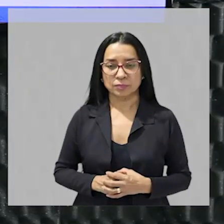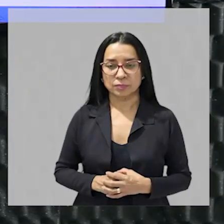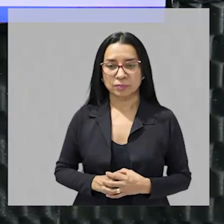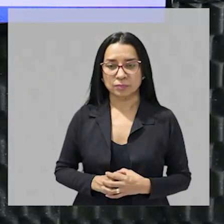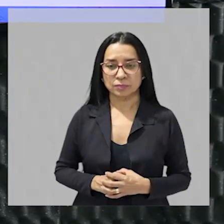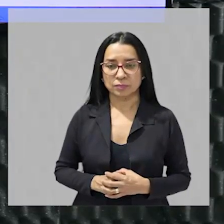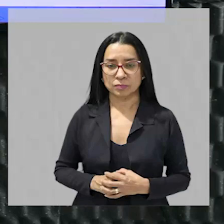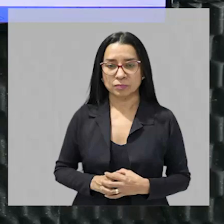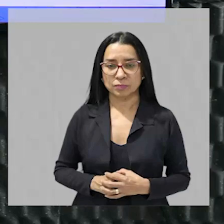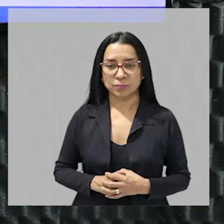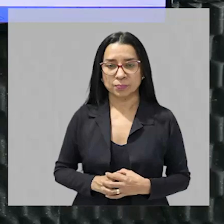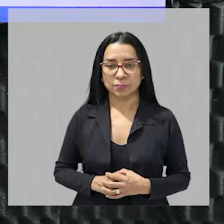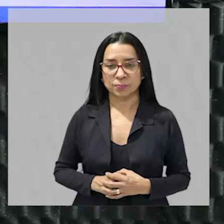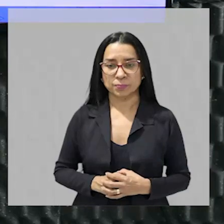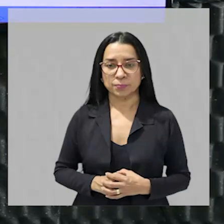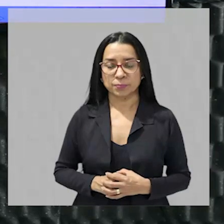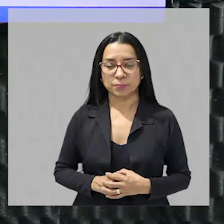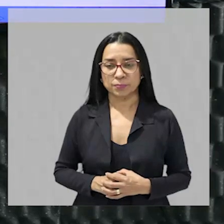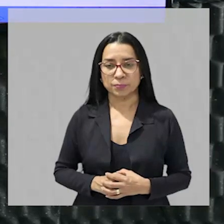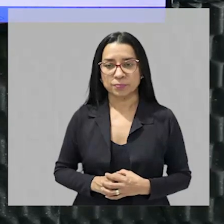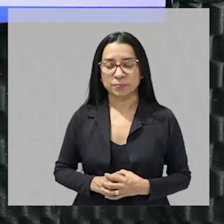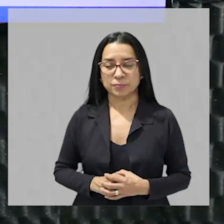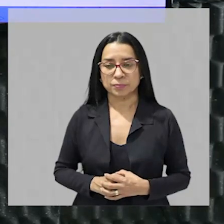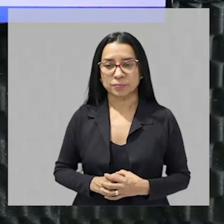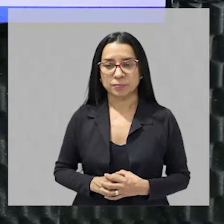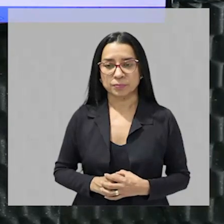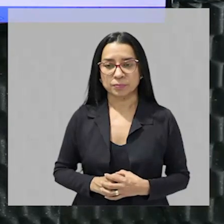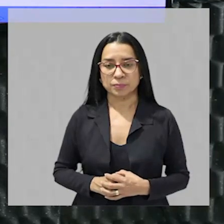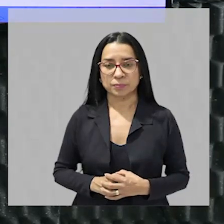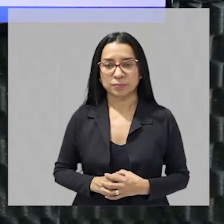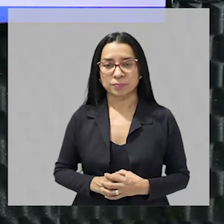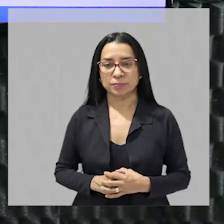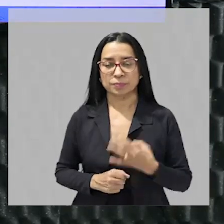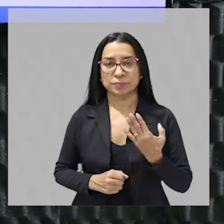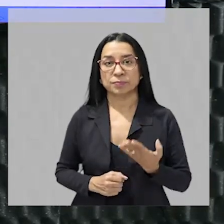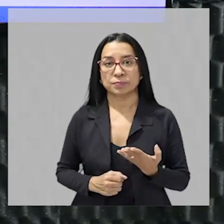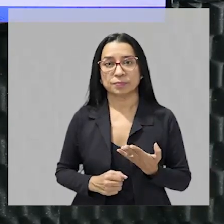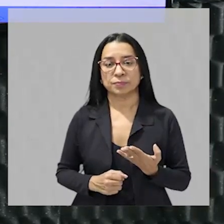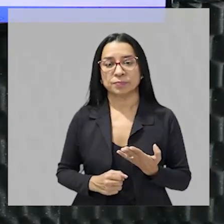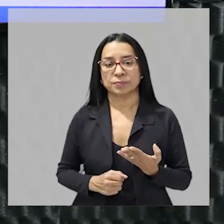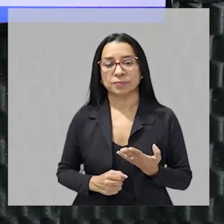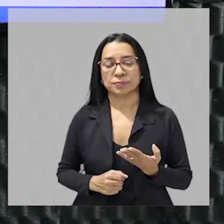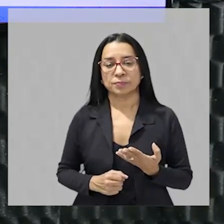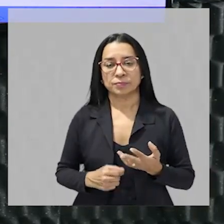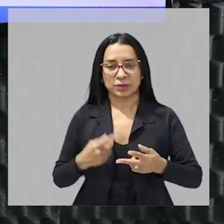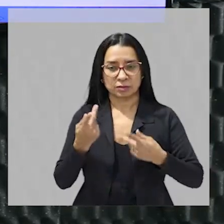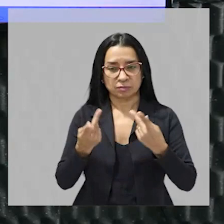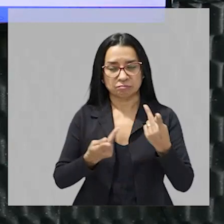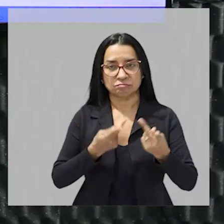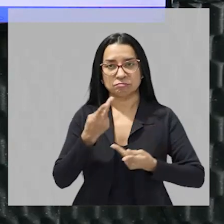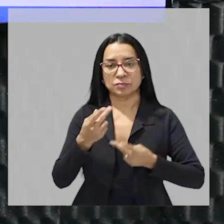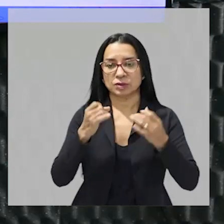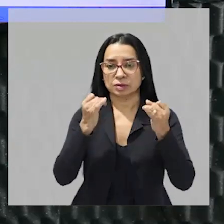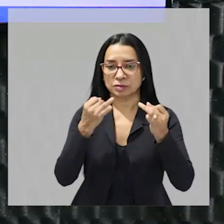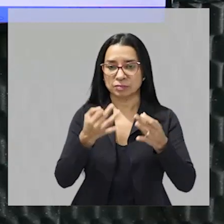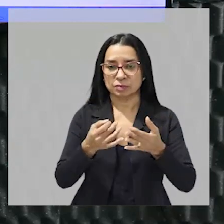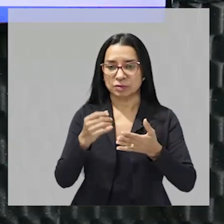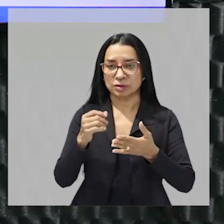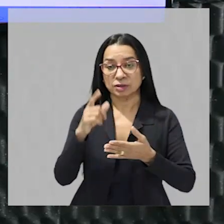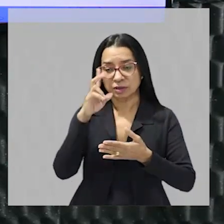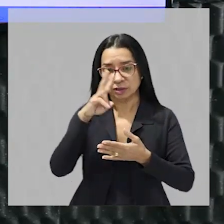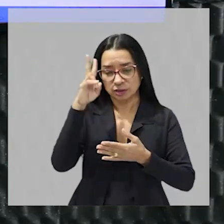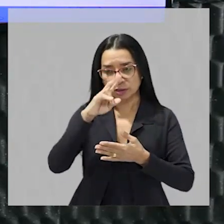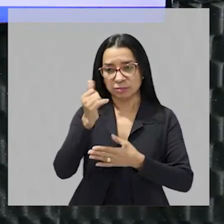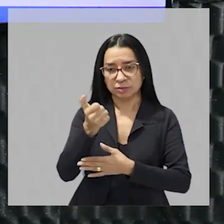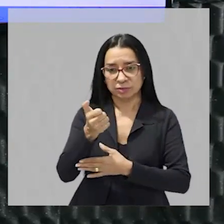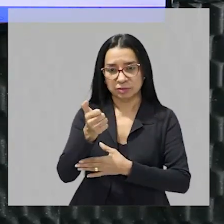para 2020 entre 38,6 e 38,9. Acabei de falar, tá vendo aquela canetinha que tu levou para grifar o texto? Grifa